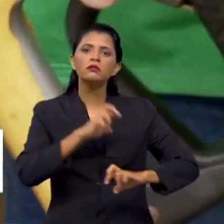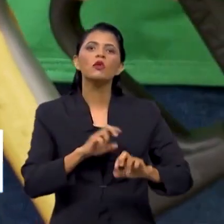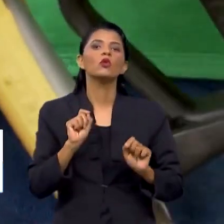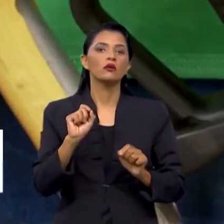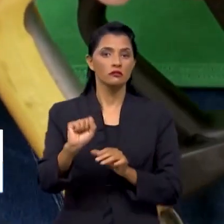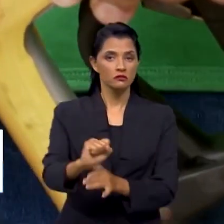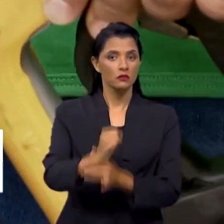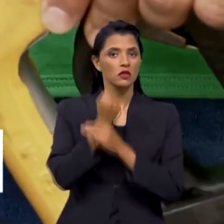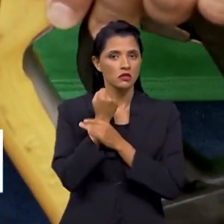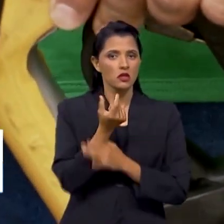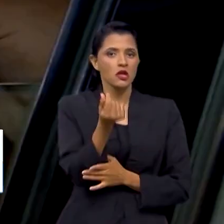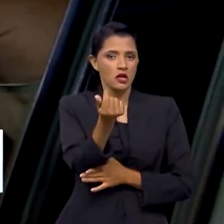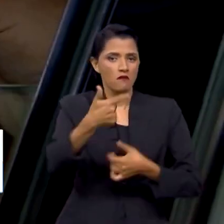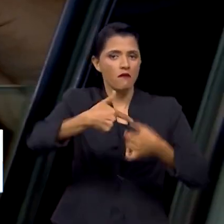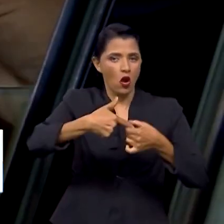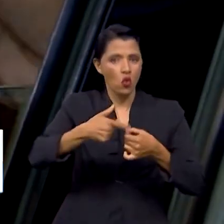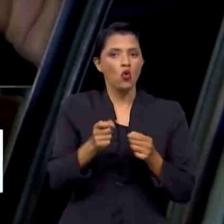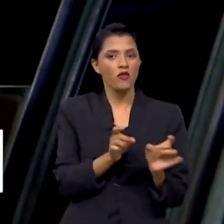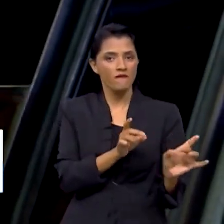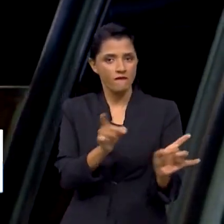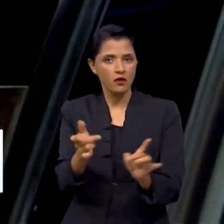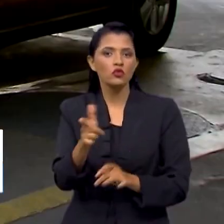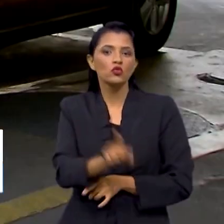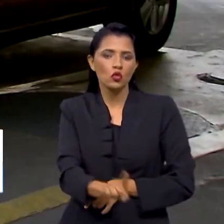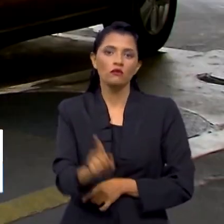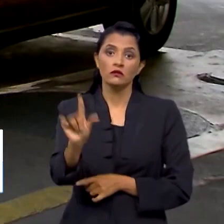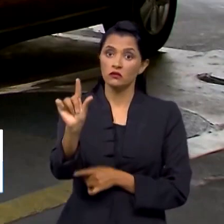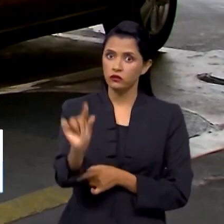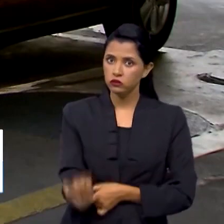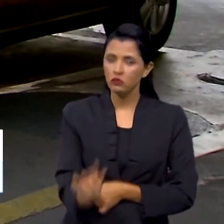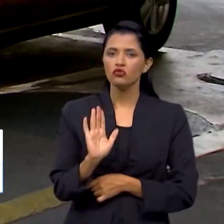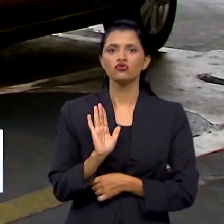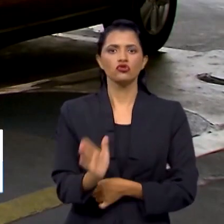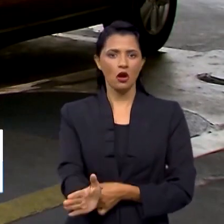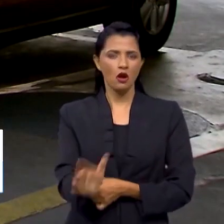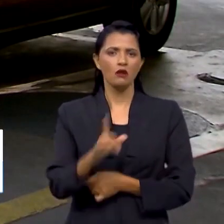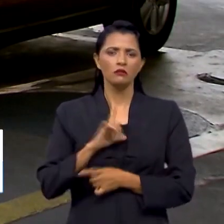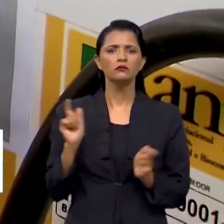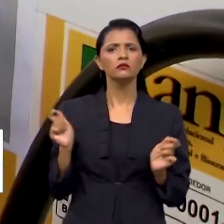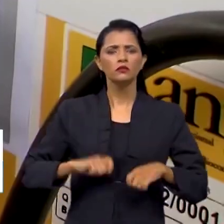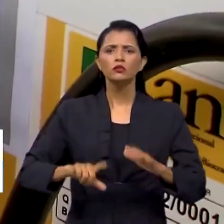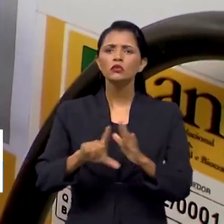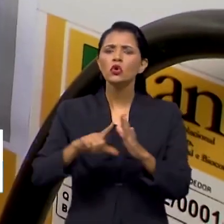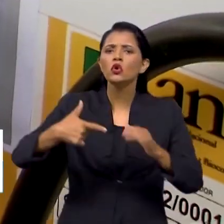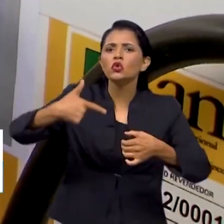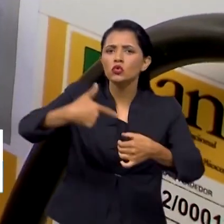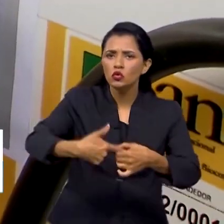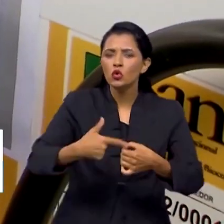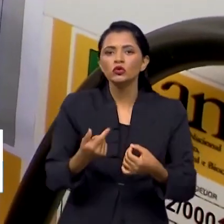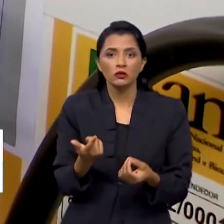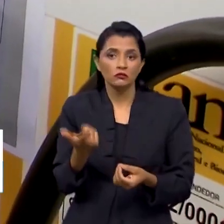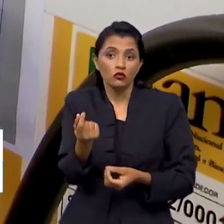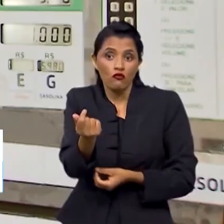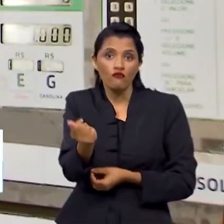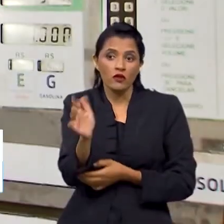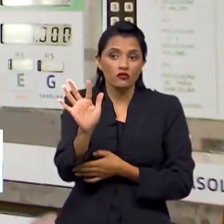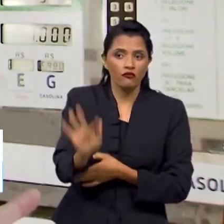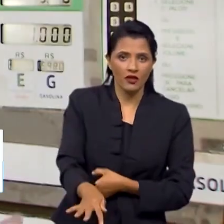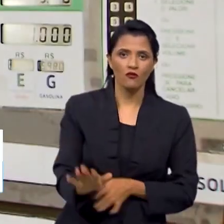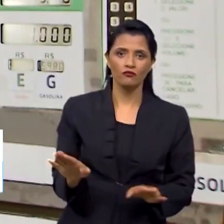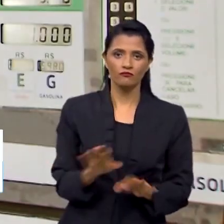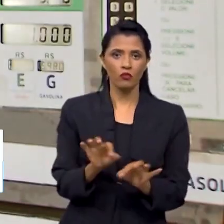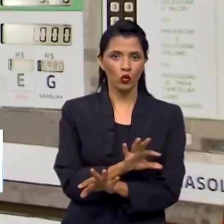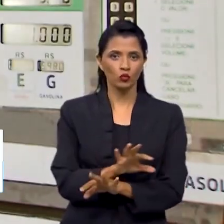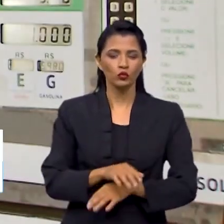valor cobrado na revenda já esteja menor e possibilite que os postos repassem ao preço final. Estamos aqui